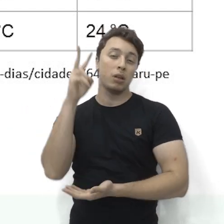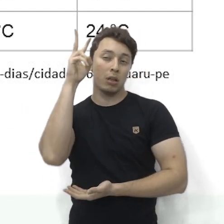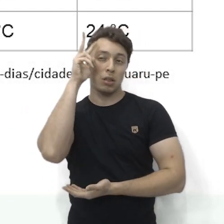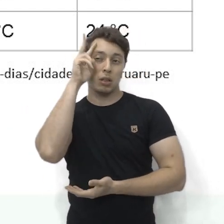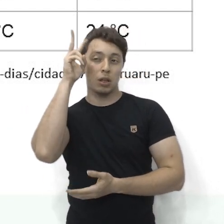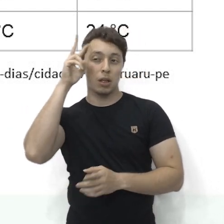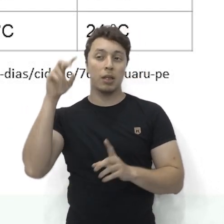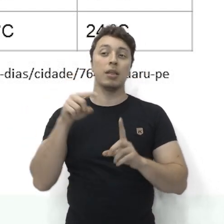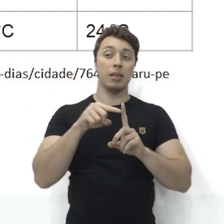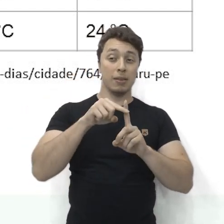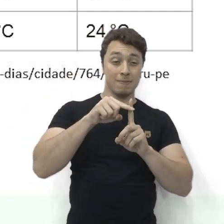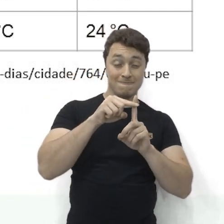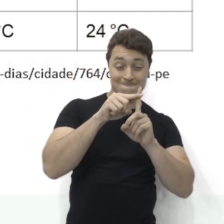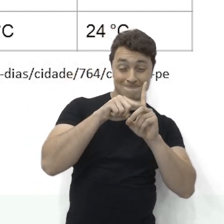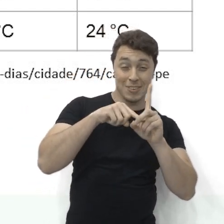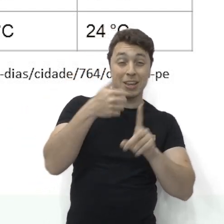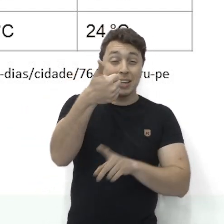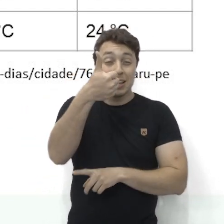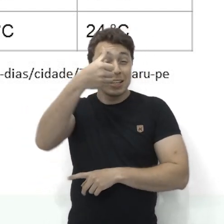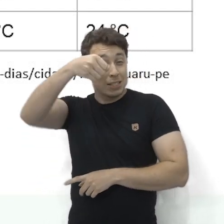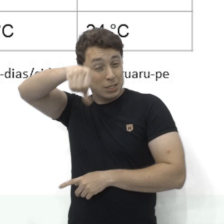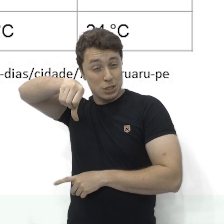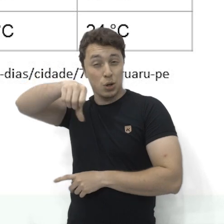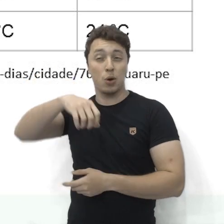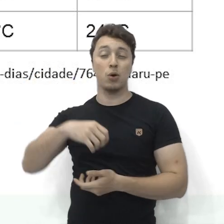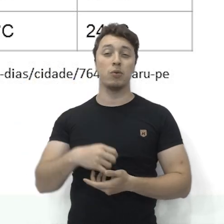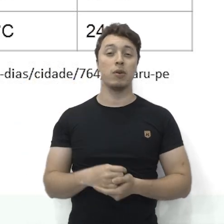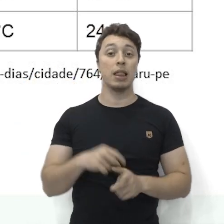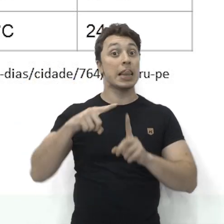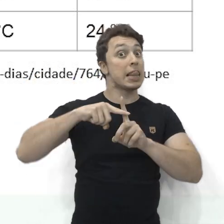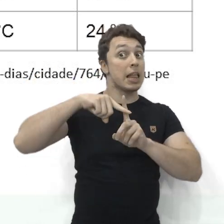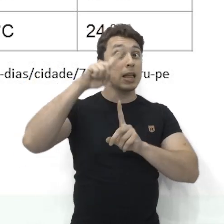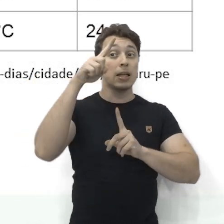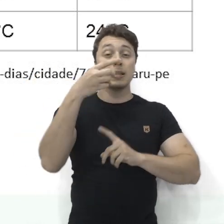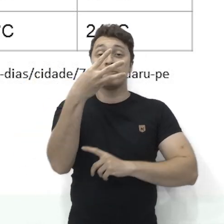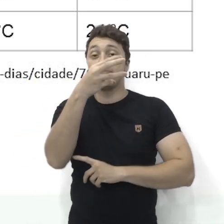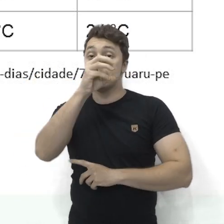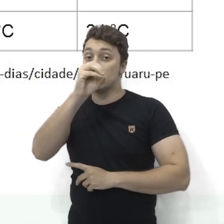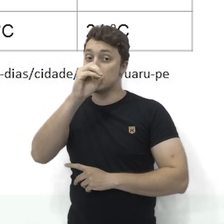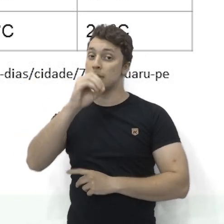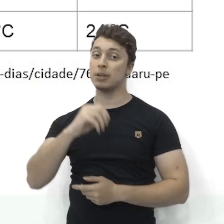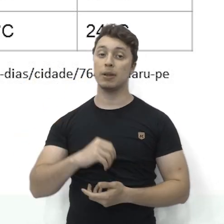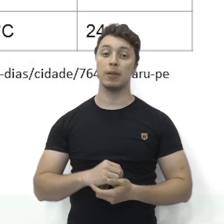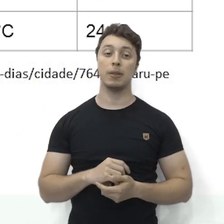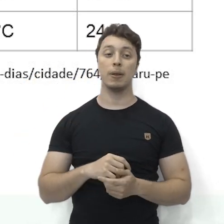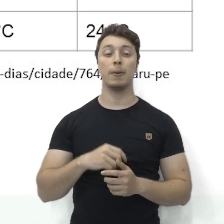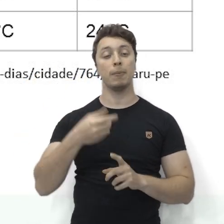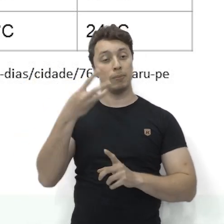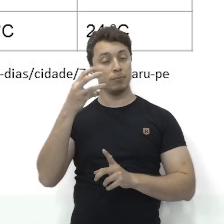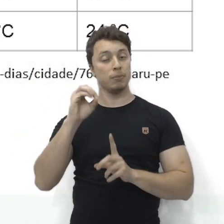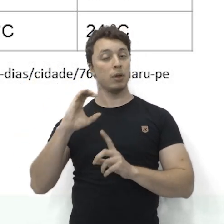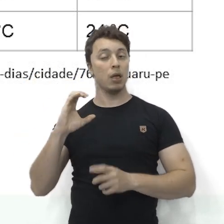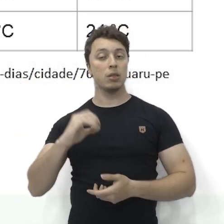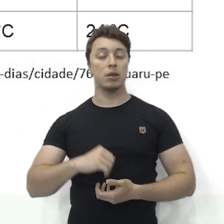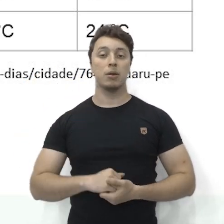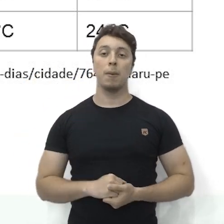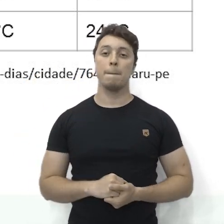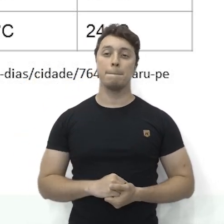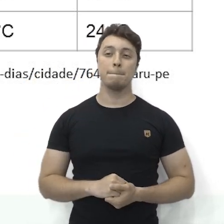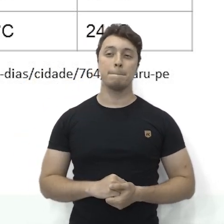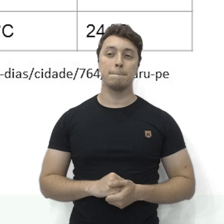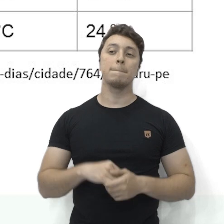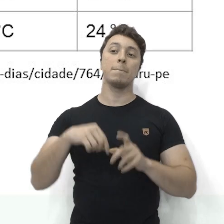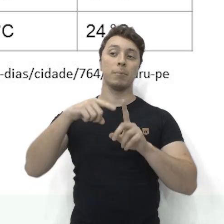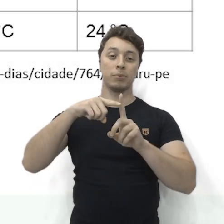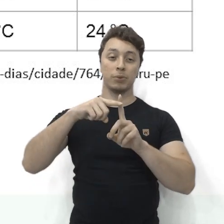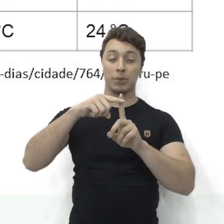foi de 19 graus e a máxima foi de 30 graus. Na terça-feira, a mínima